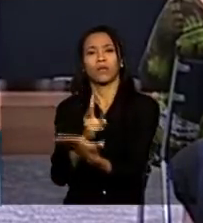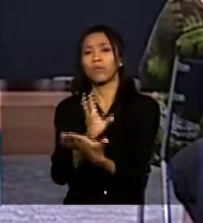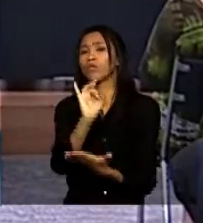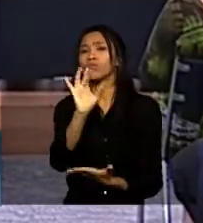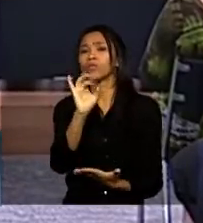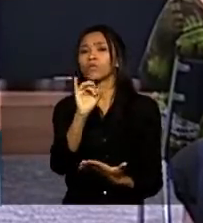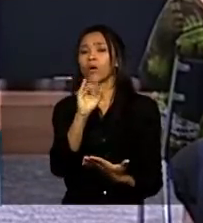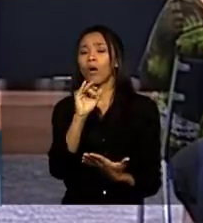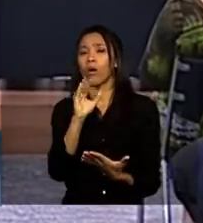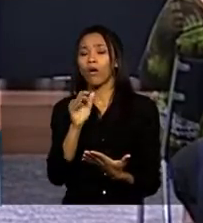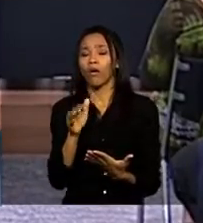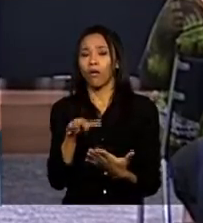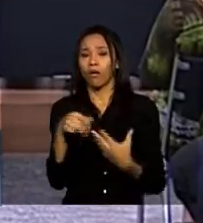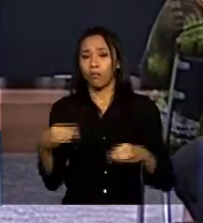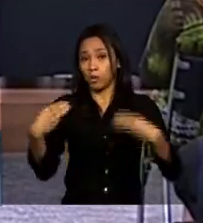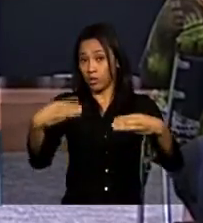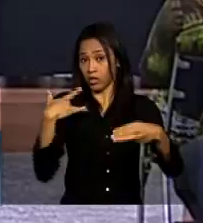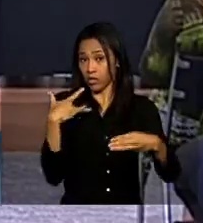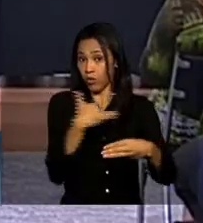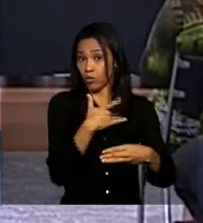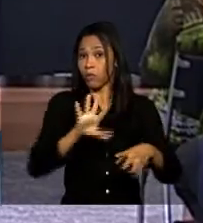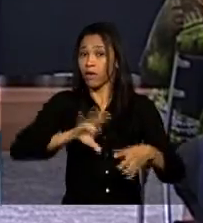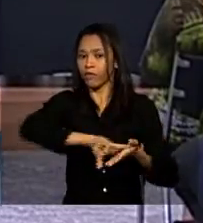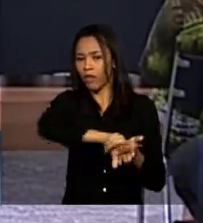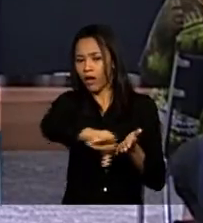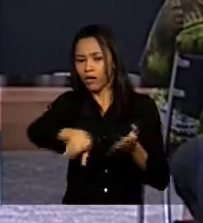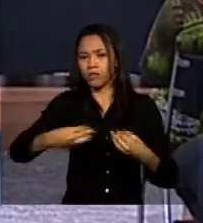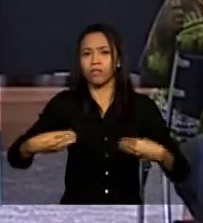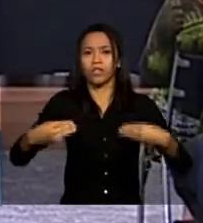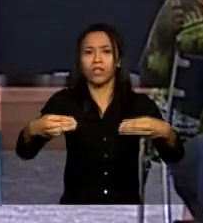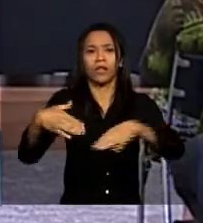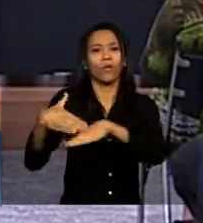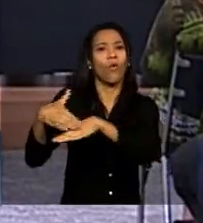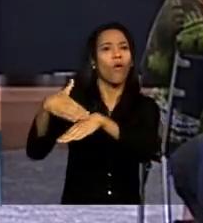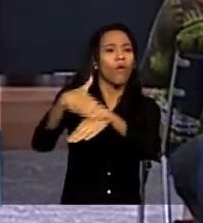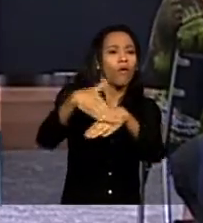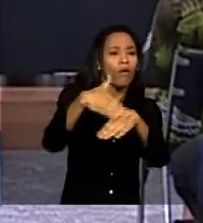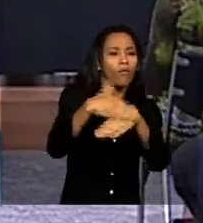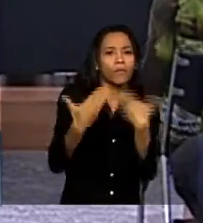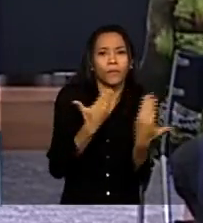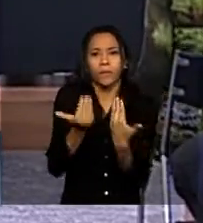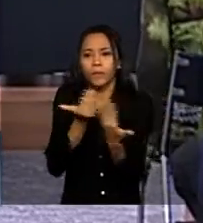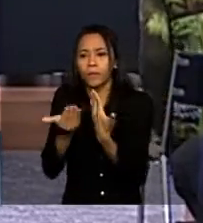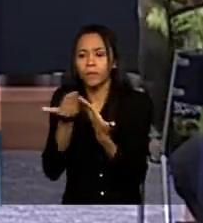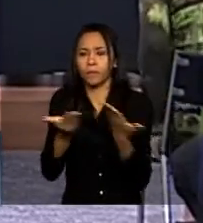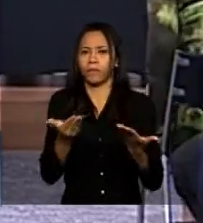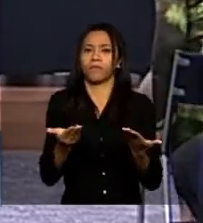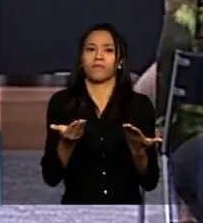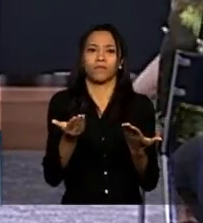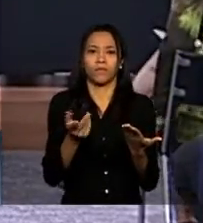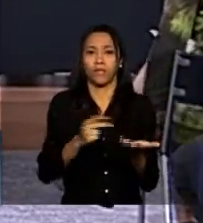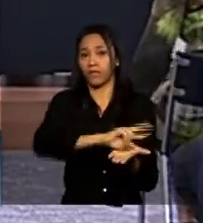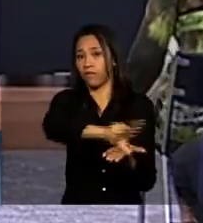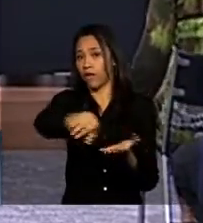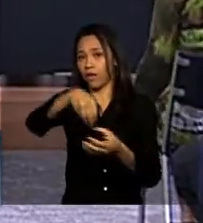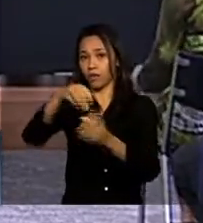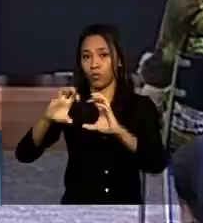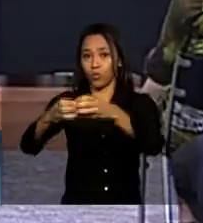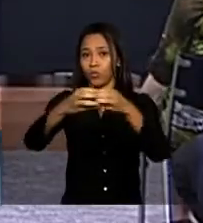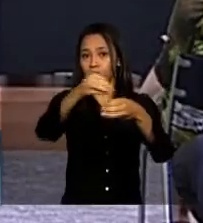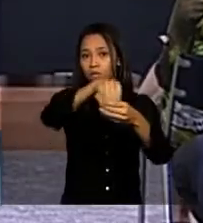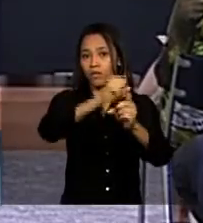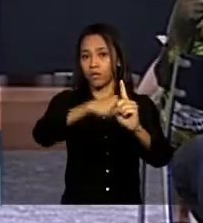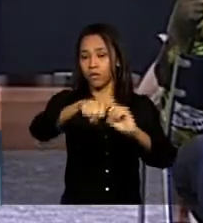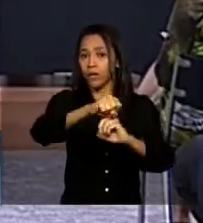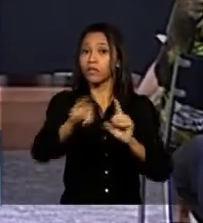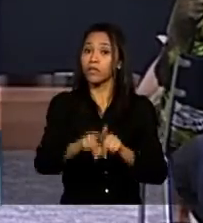da Saúde, mas com outros órgãos, outros ministérios, outros setores da sociedade. Saudar a Ludmila